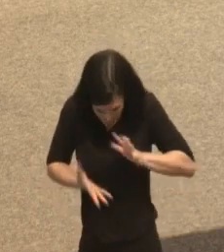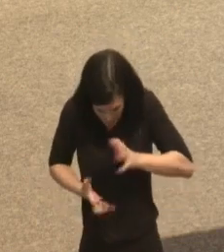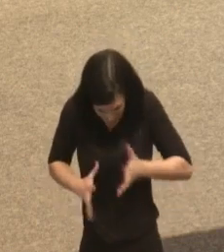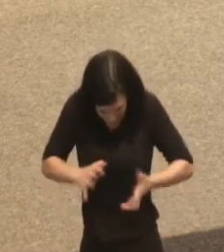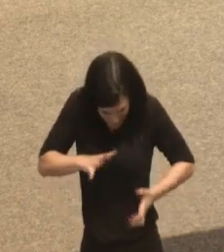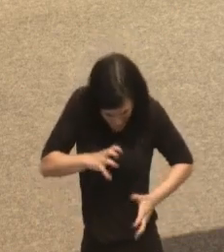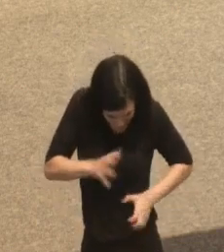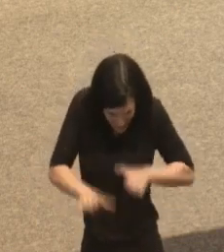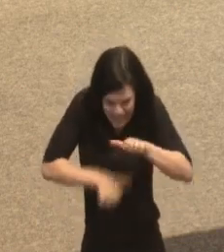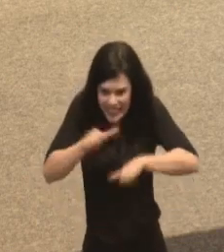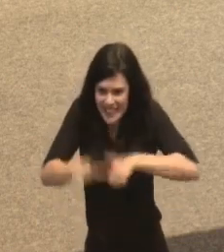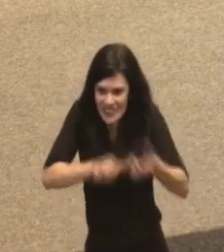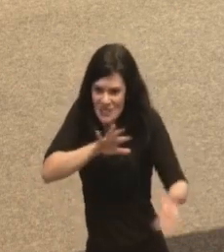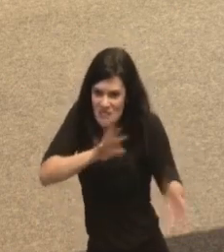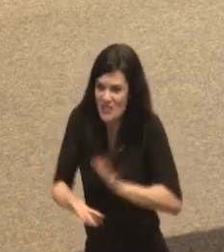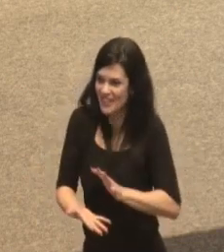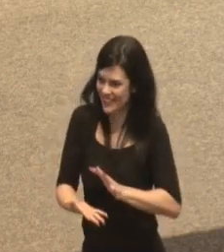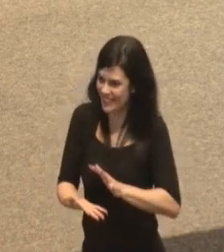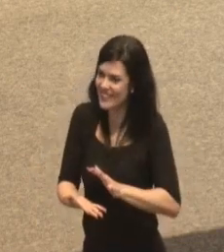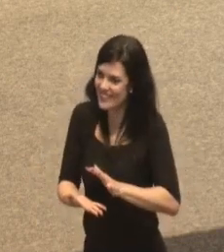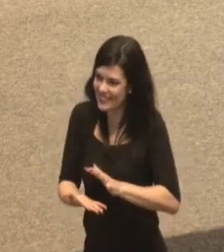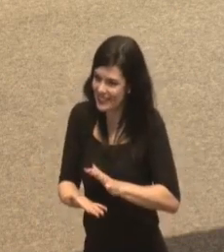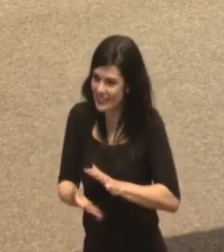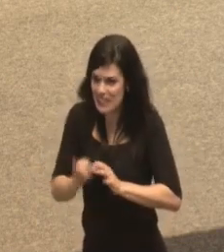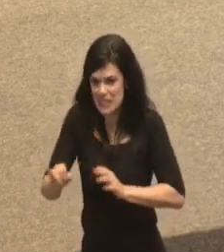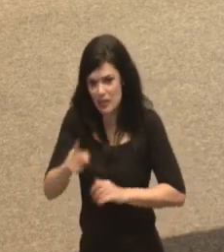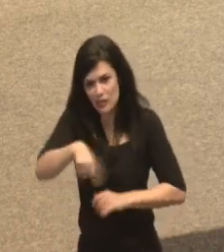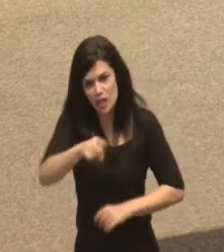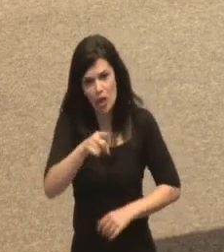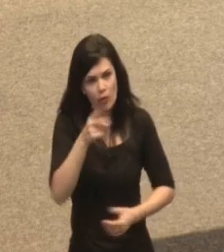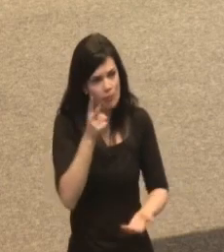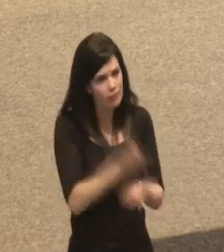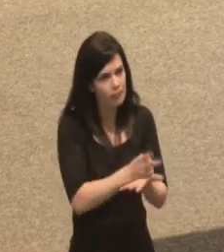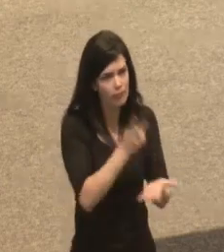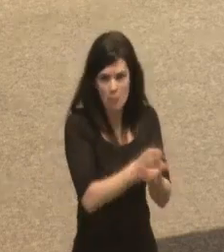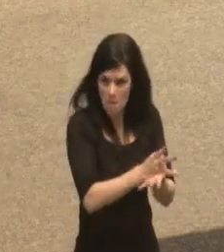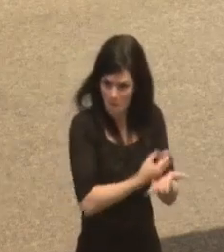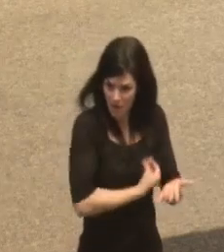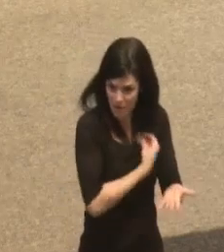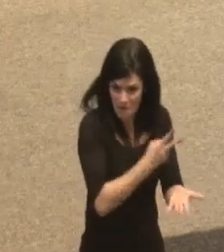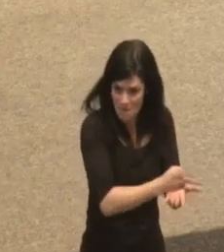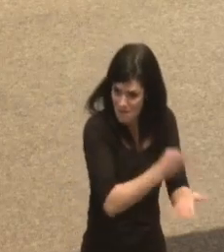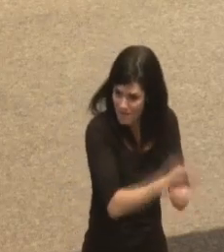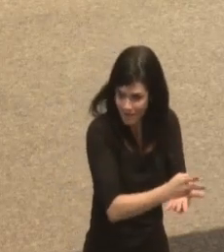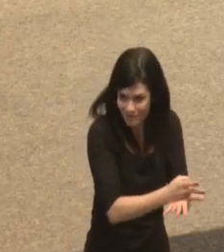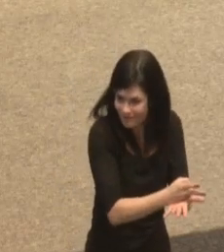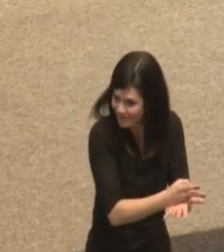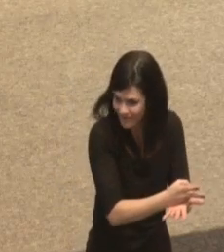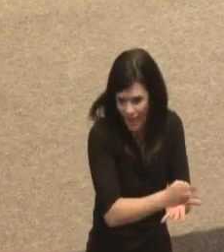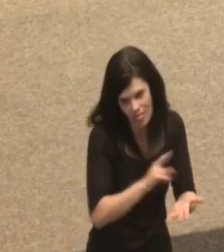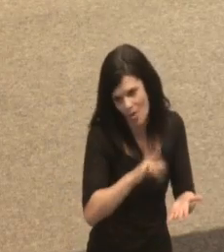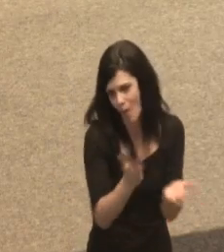justificado, transformado. E se você não nasceu de novo, você não é trigo, você